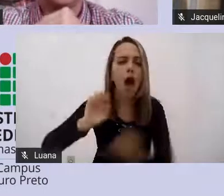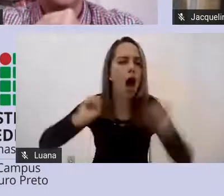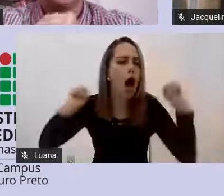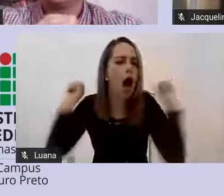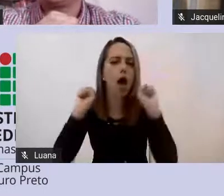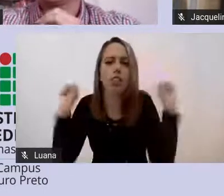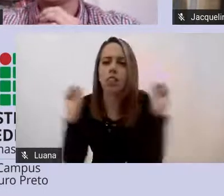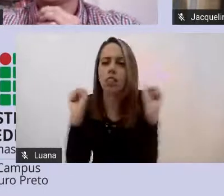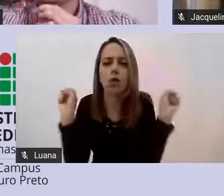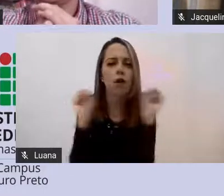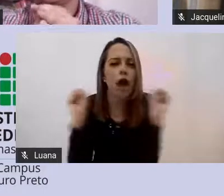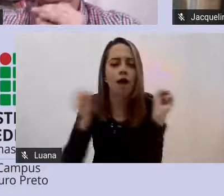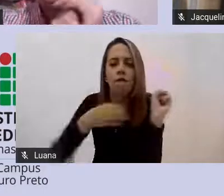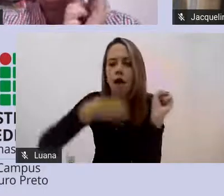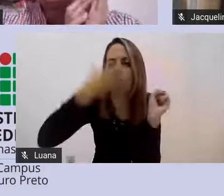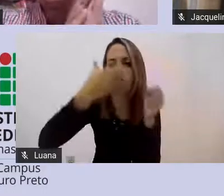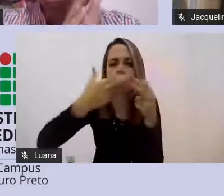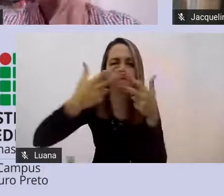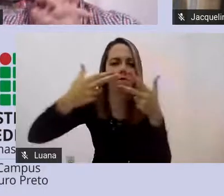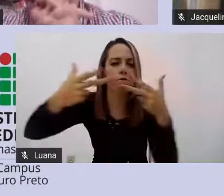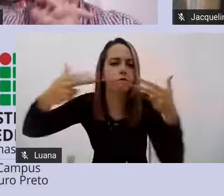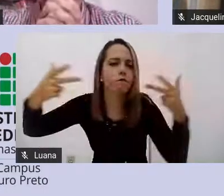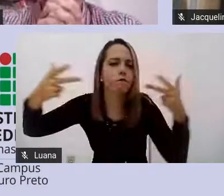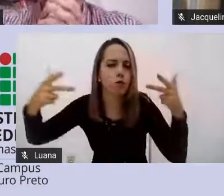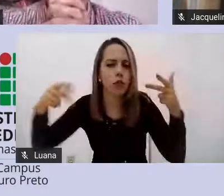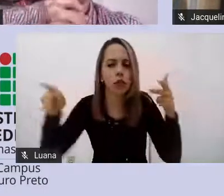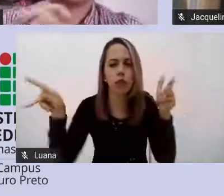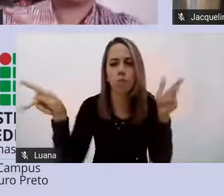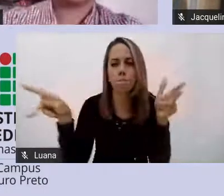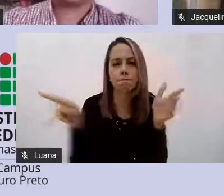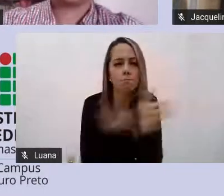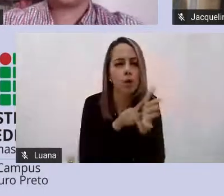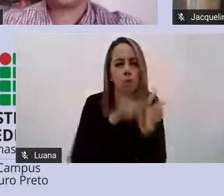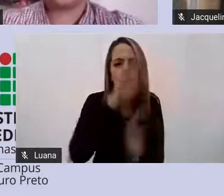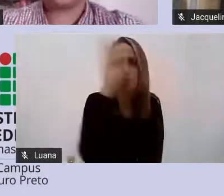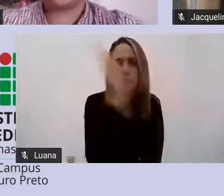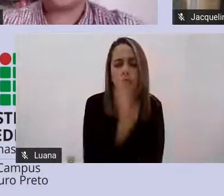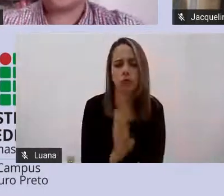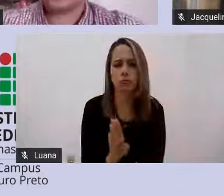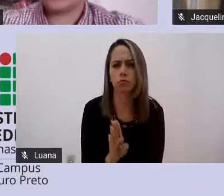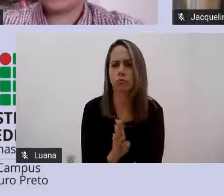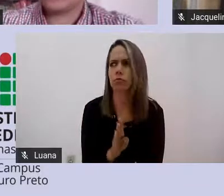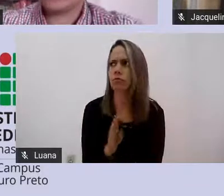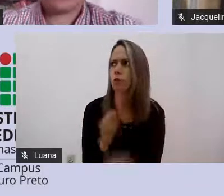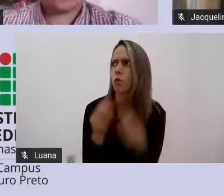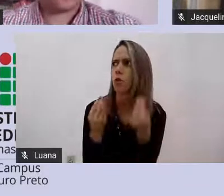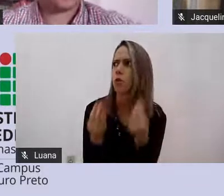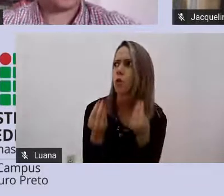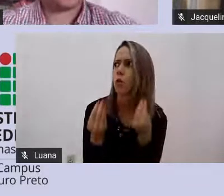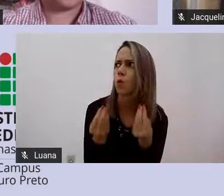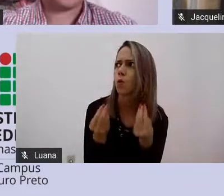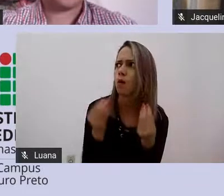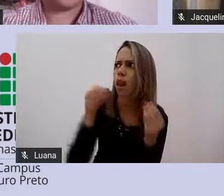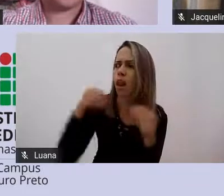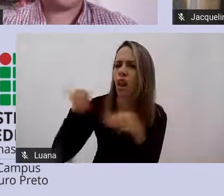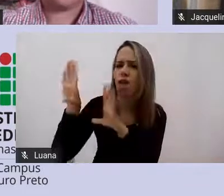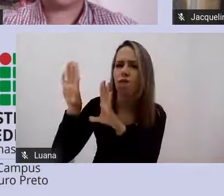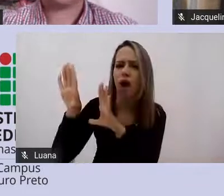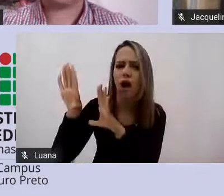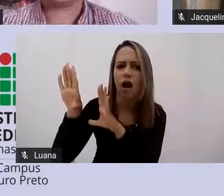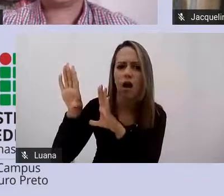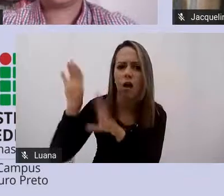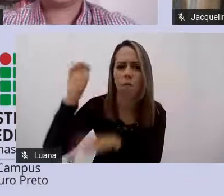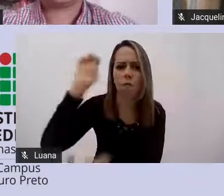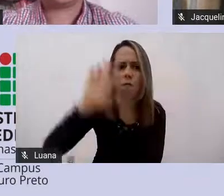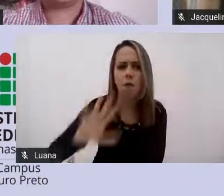Europa. O problema era como levar. Em alguns momentos, pensou em alguns casos, são levados sementes